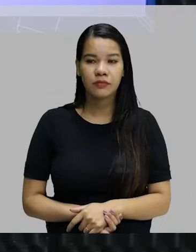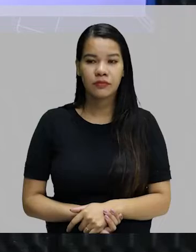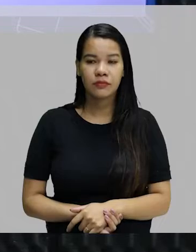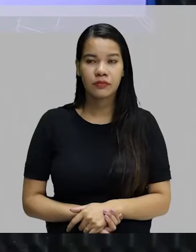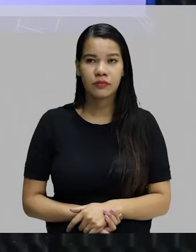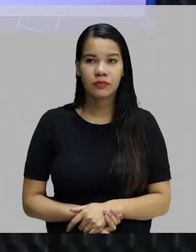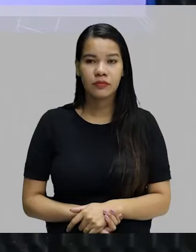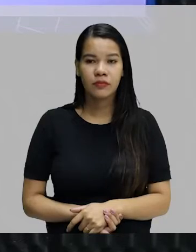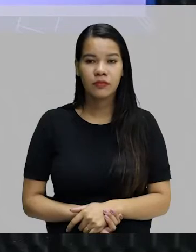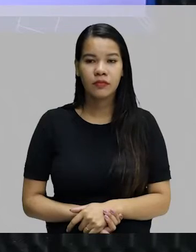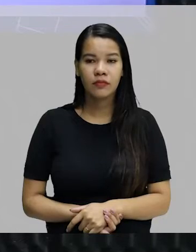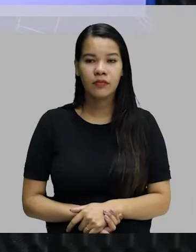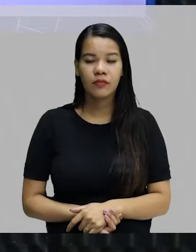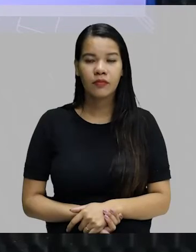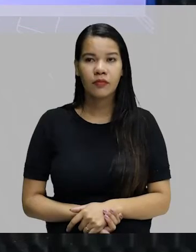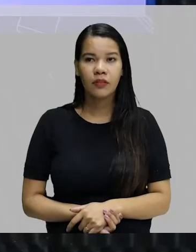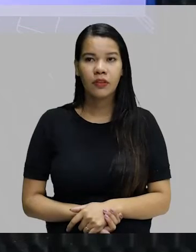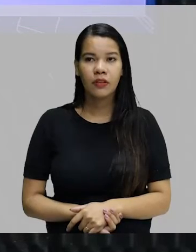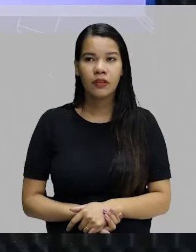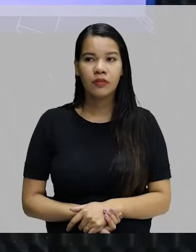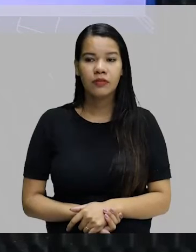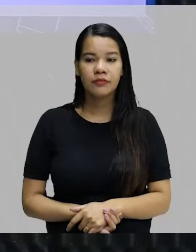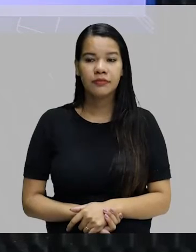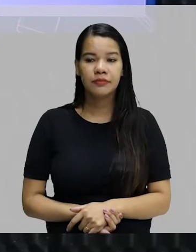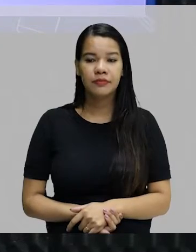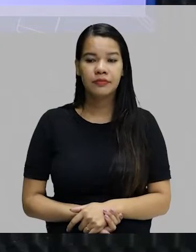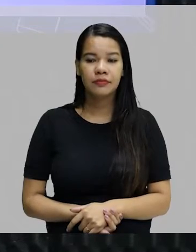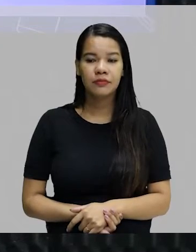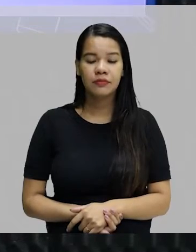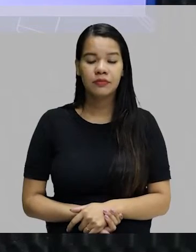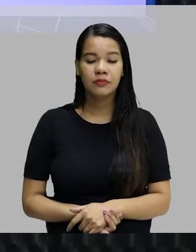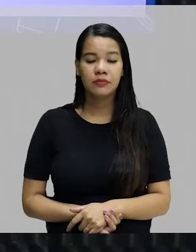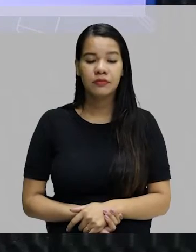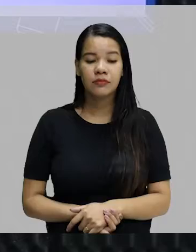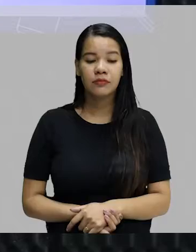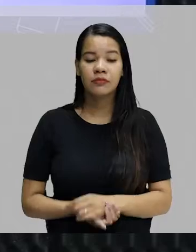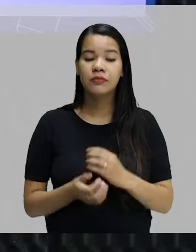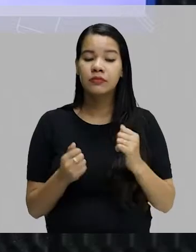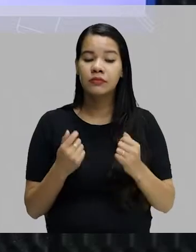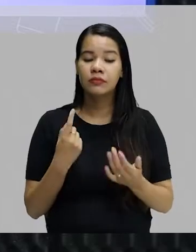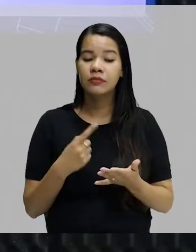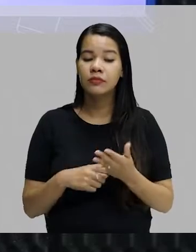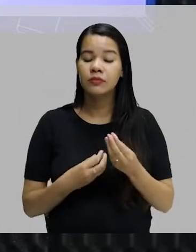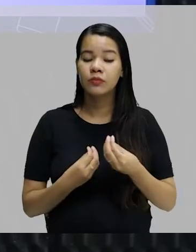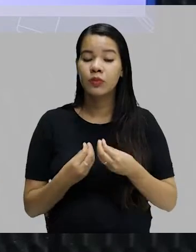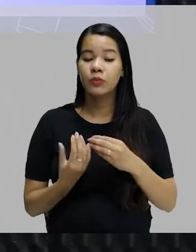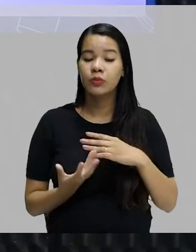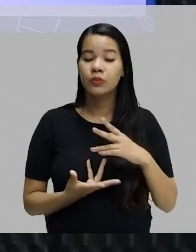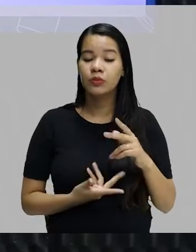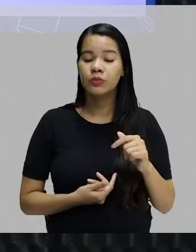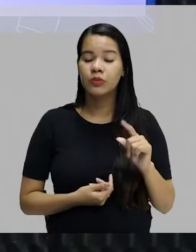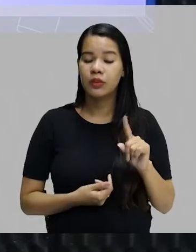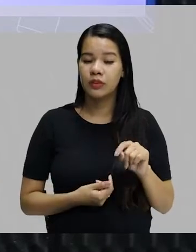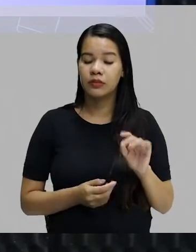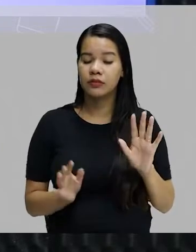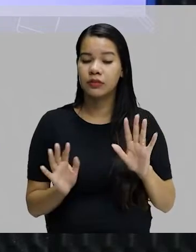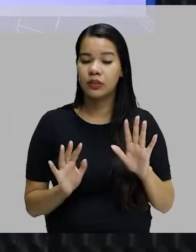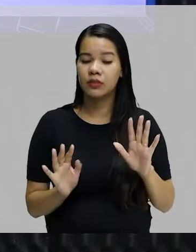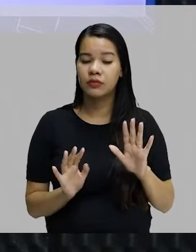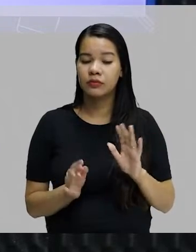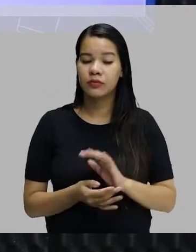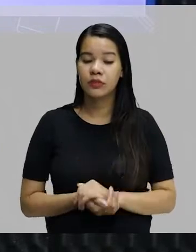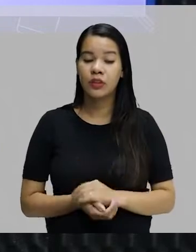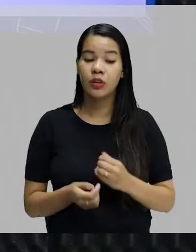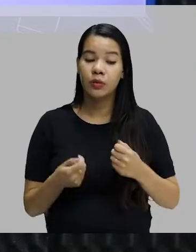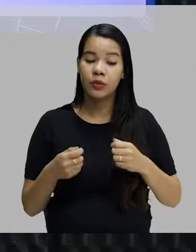linguagem, como é que eu estabeleço esta relação. Eu posso afirmar como um mundo é? Não, não é isso. Tá?